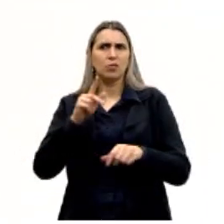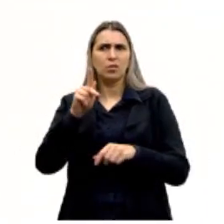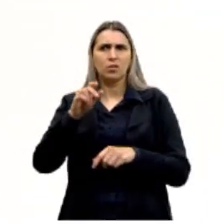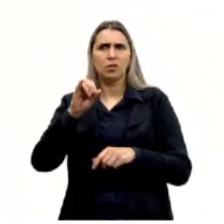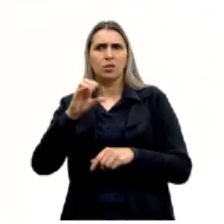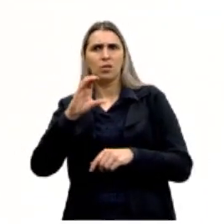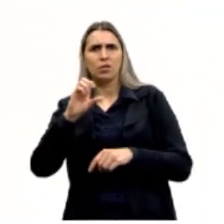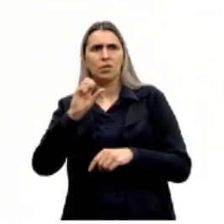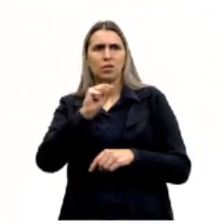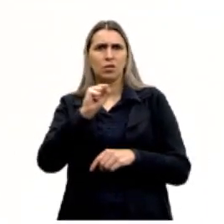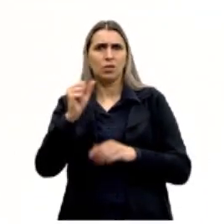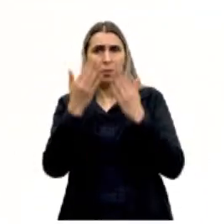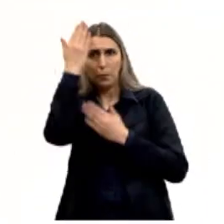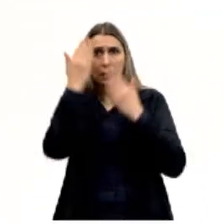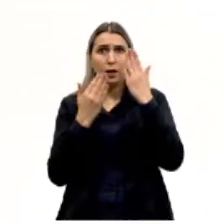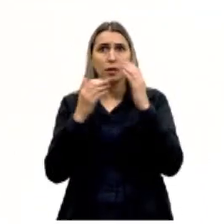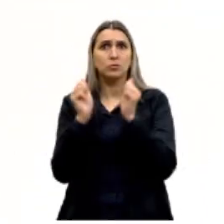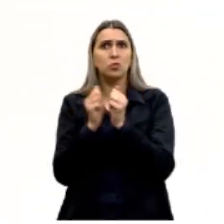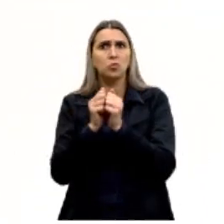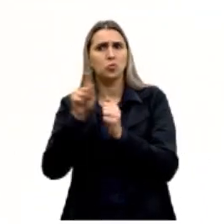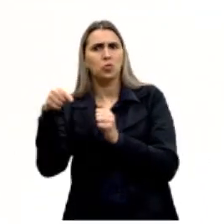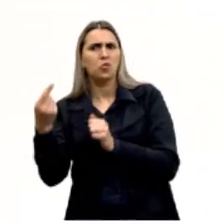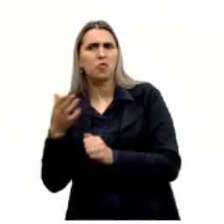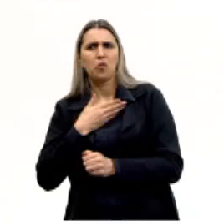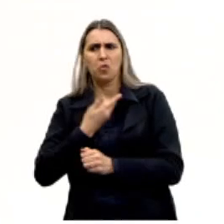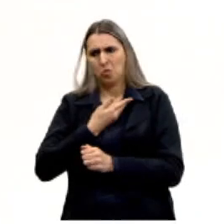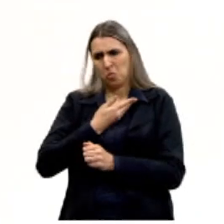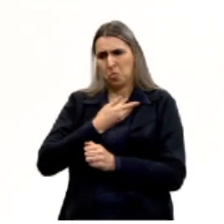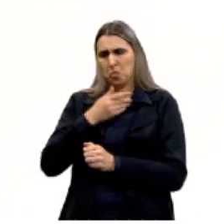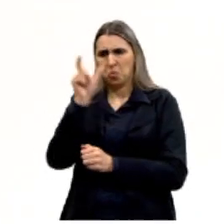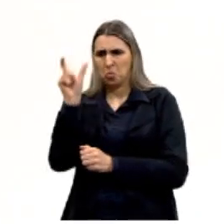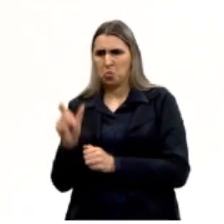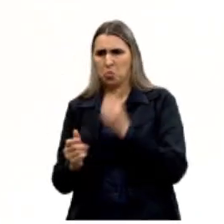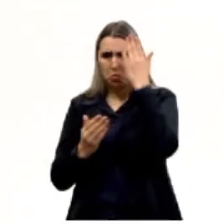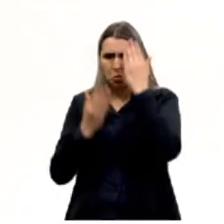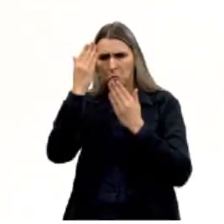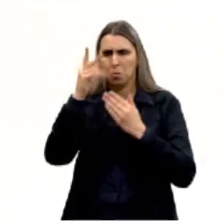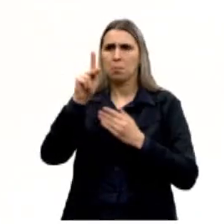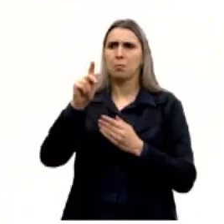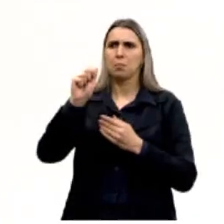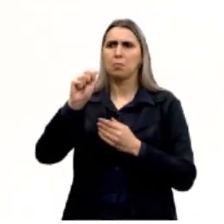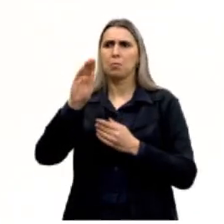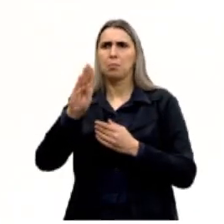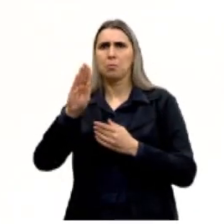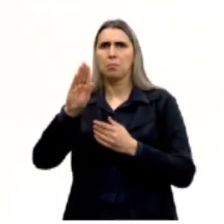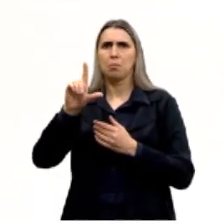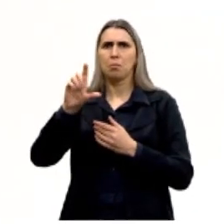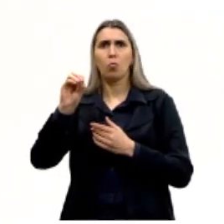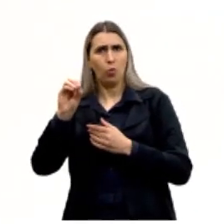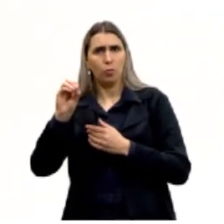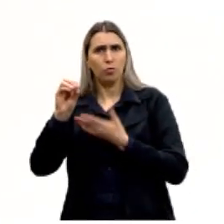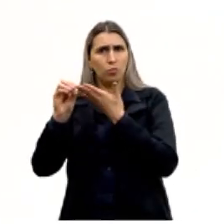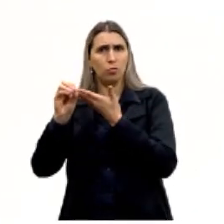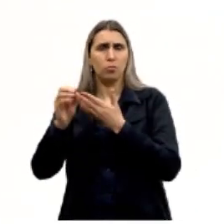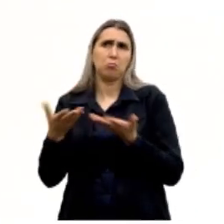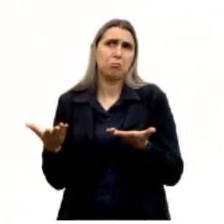e Companhia ai falando do meu amiguissimo Pablo Picasso ó